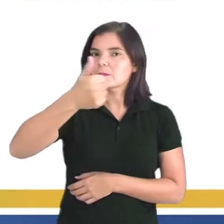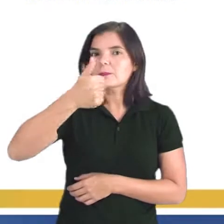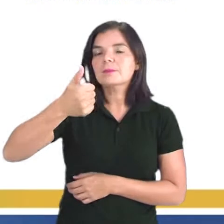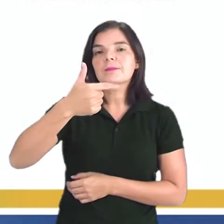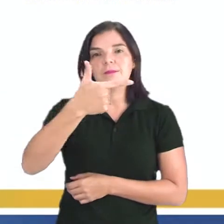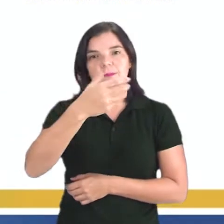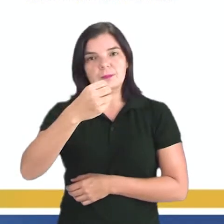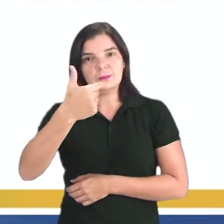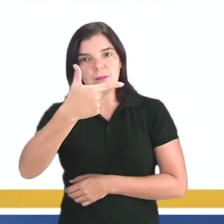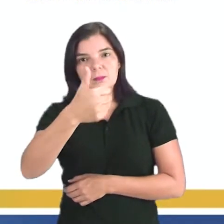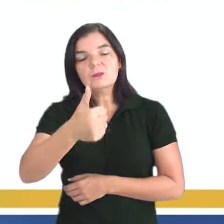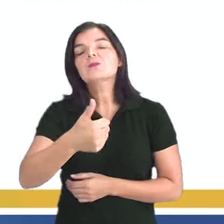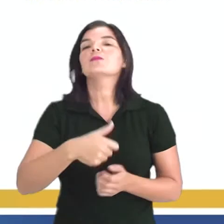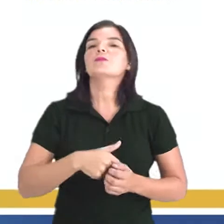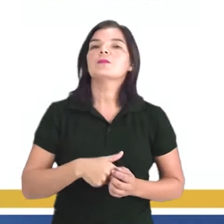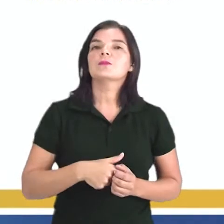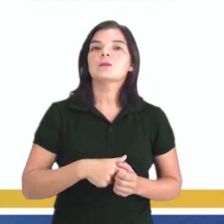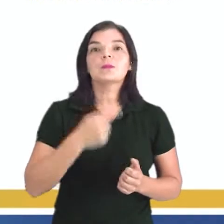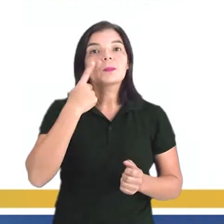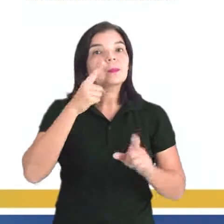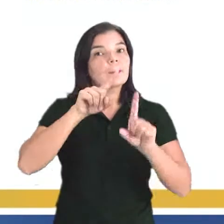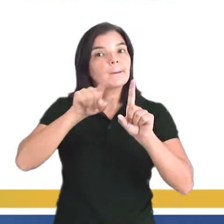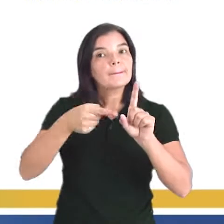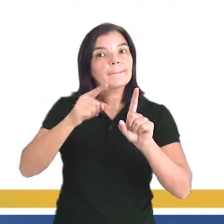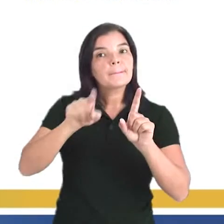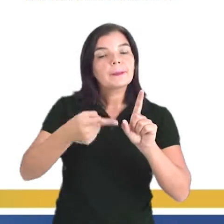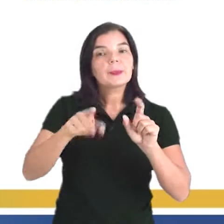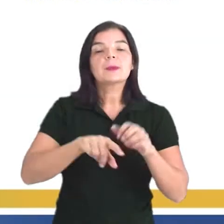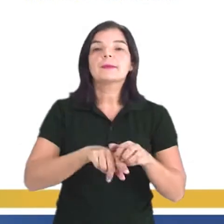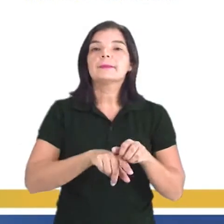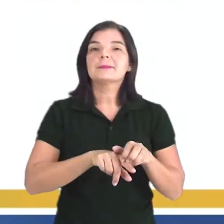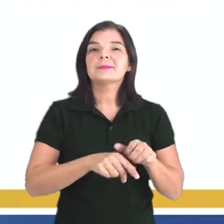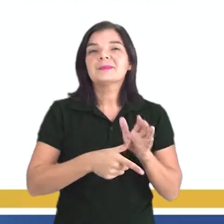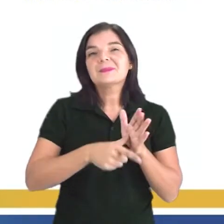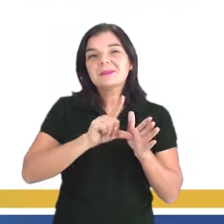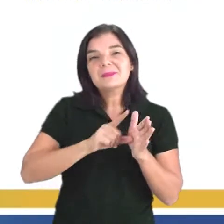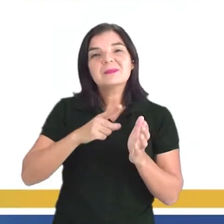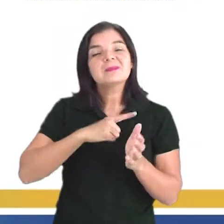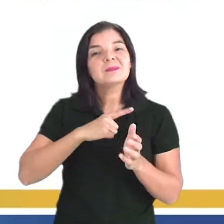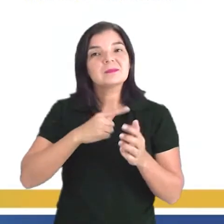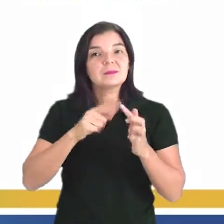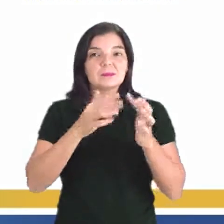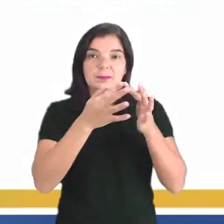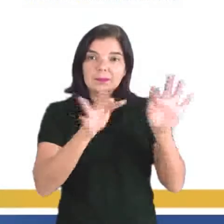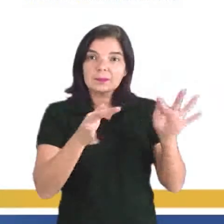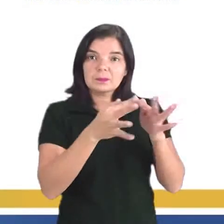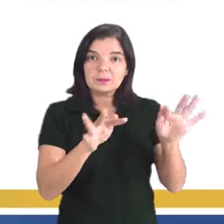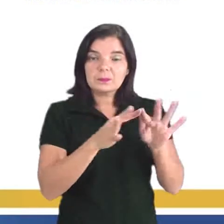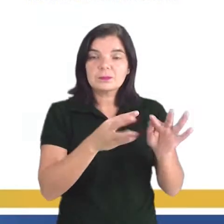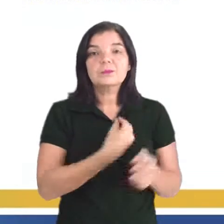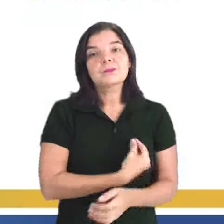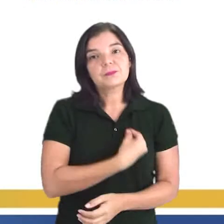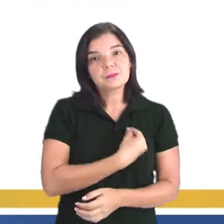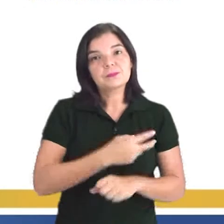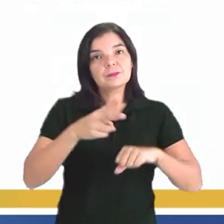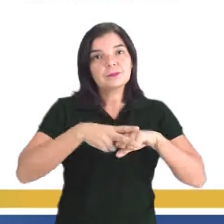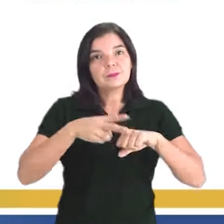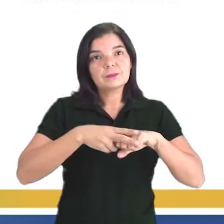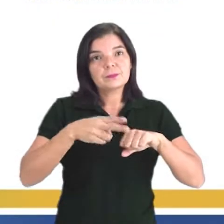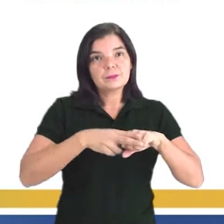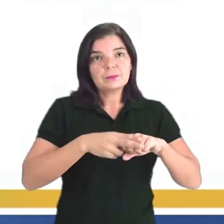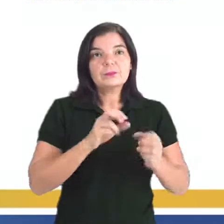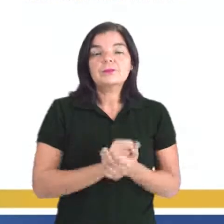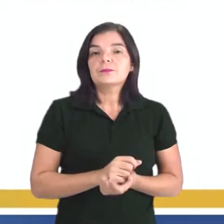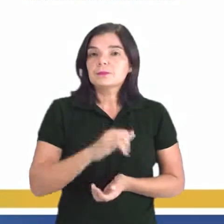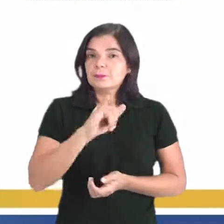2021. Então, observem a vírgula. Na vírgula, antes da vírgula, nós temos a primeira frase no simple present, nós temos o verbo